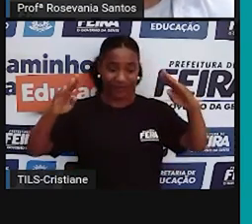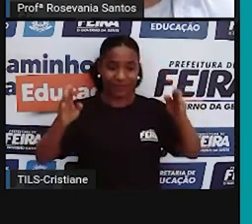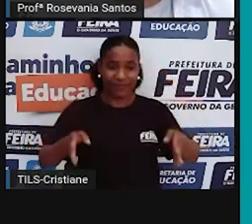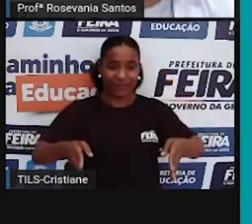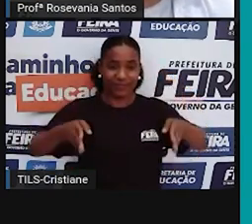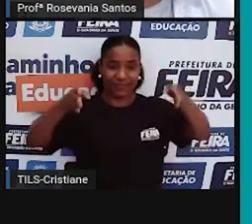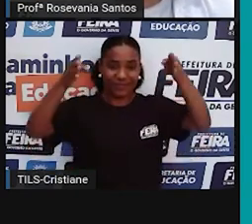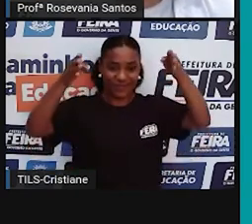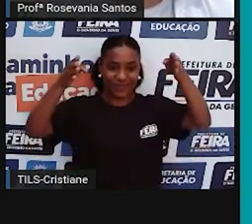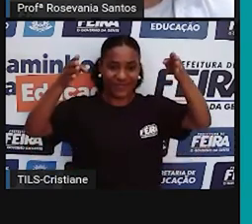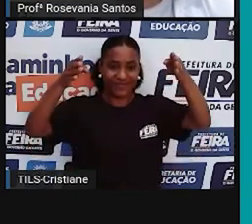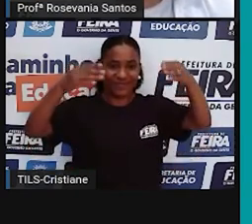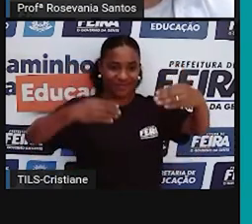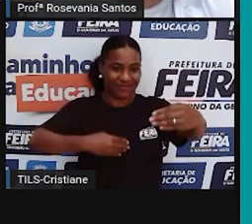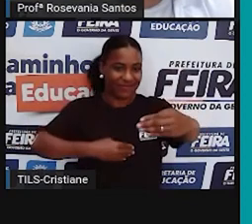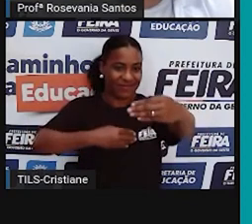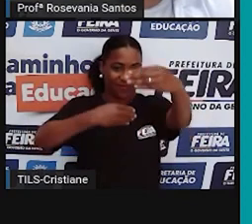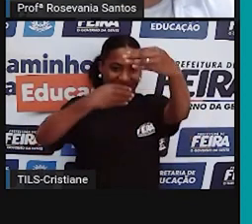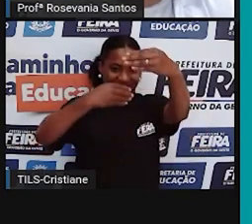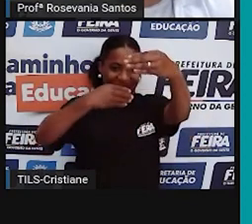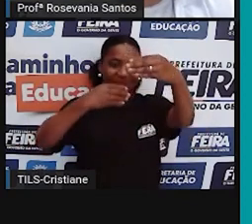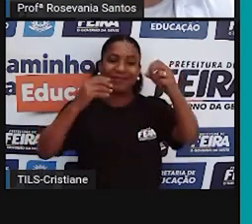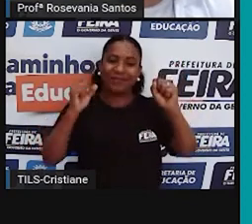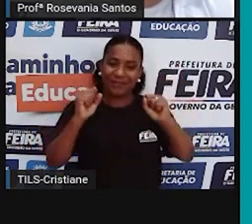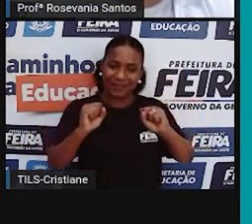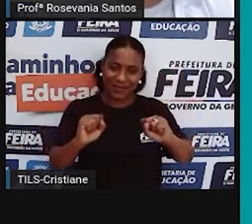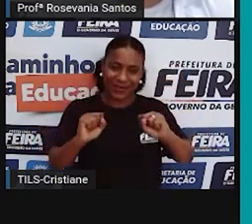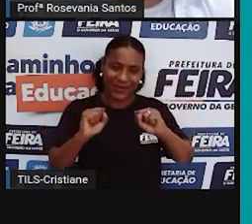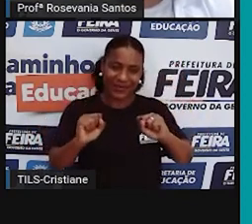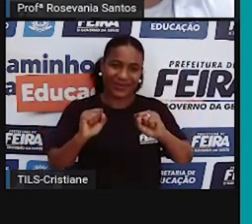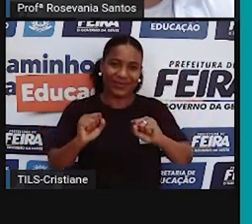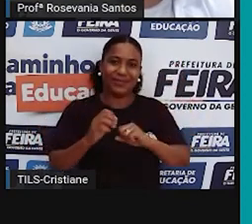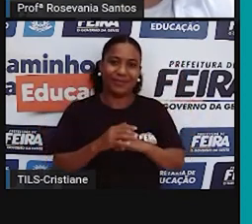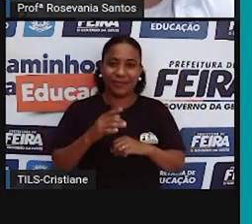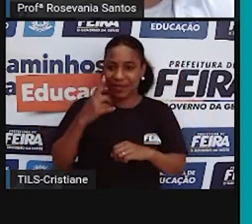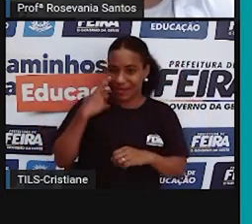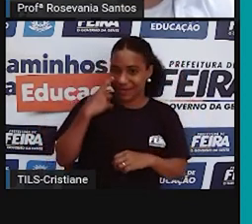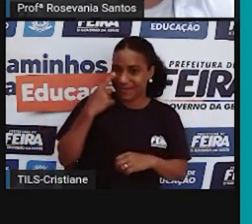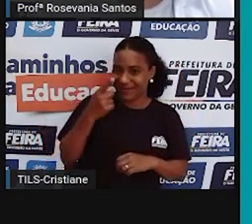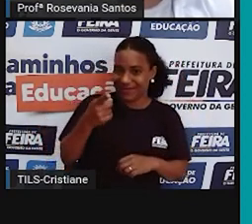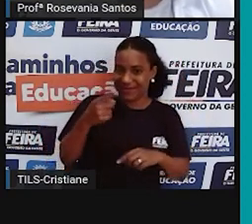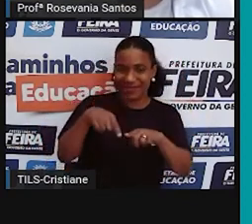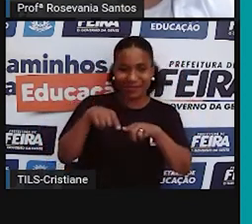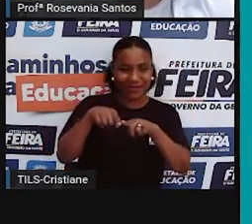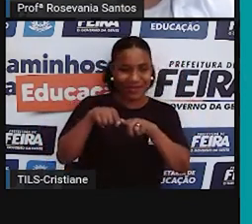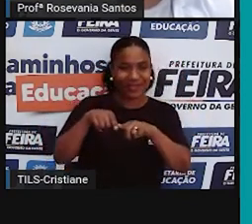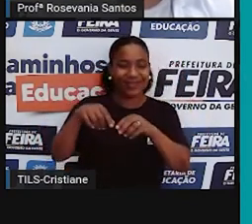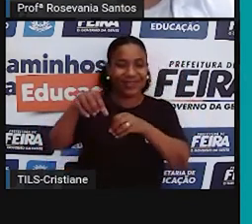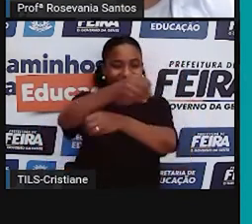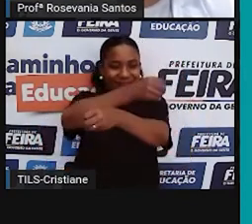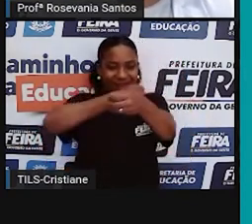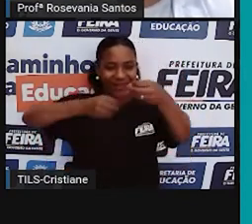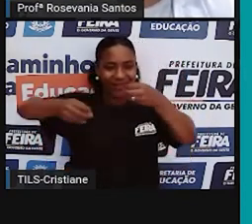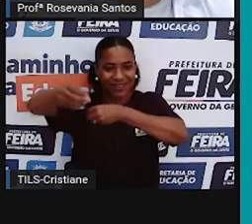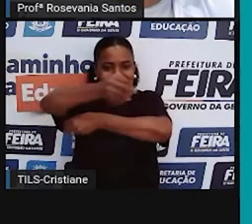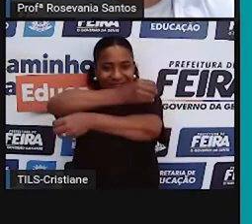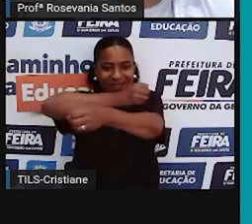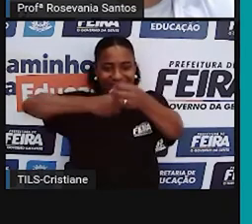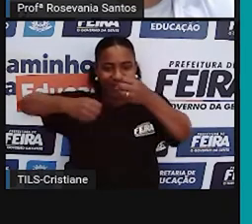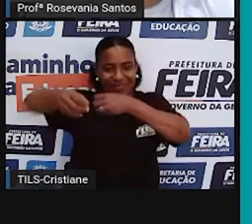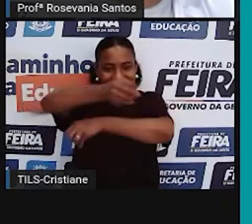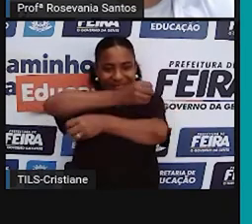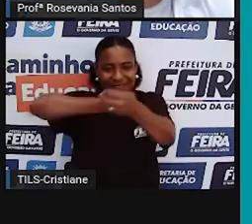profundidade. Então, a gente percebe aqui, né, a do sistema solar com as bolinhas aí, né, a gente tem